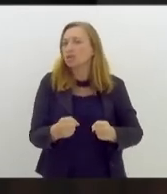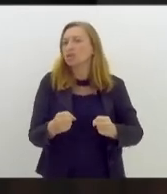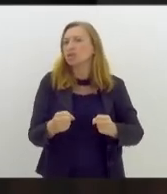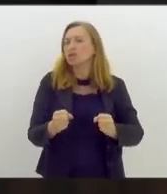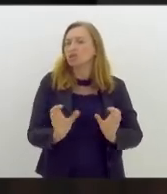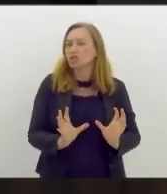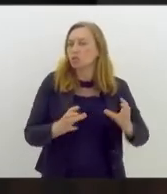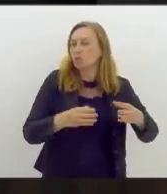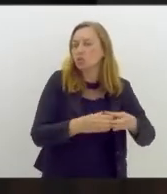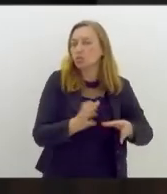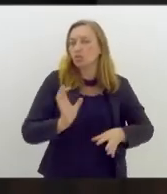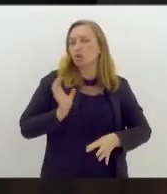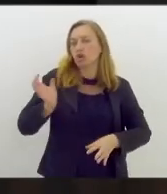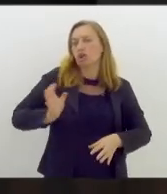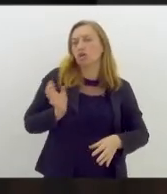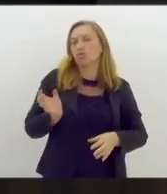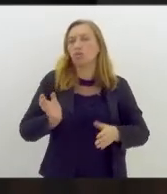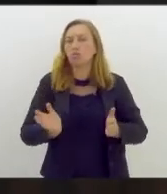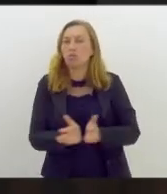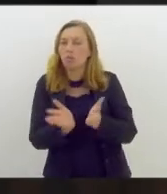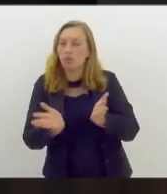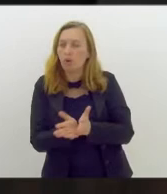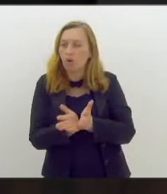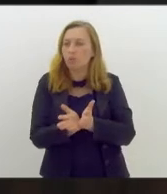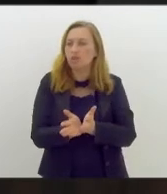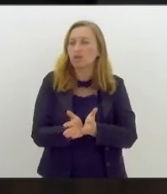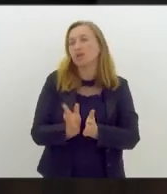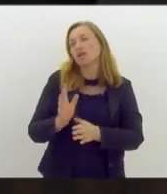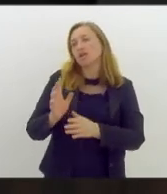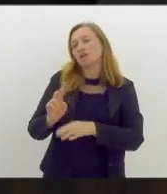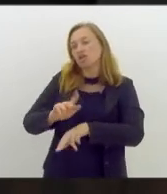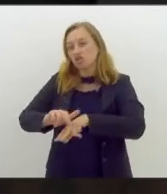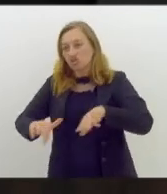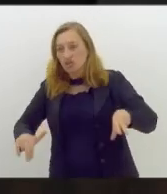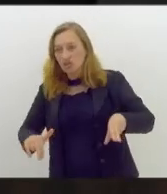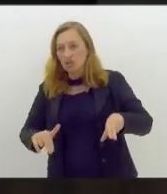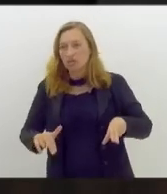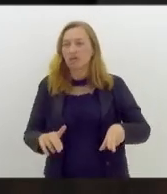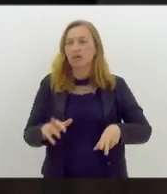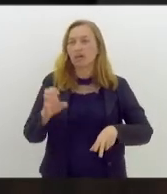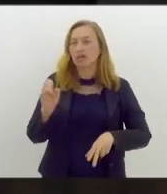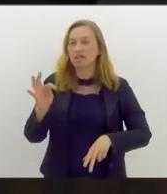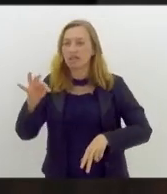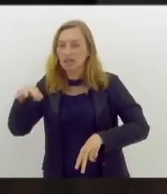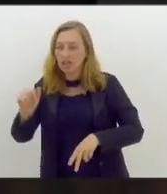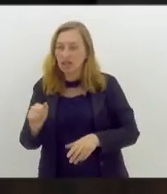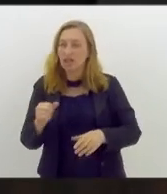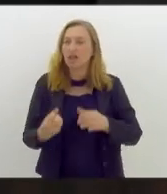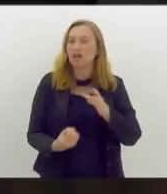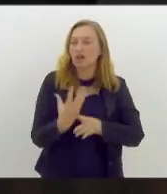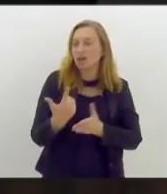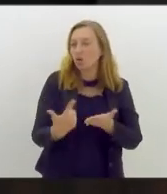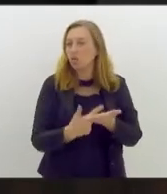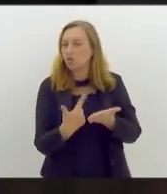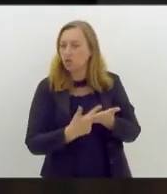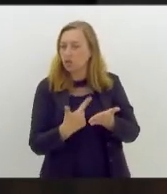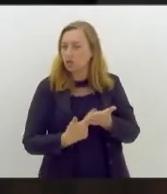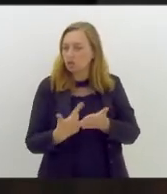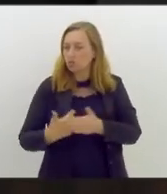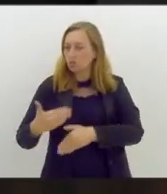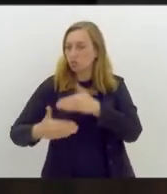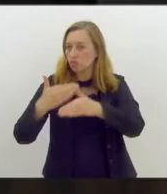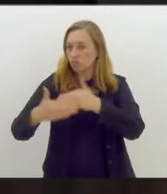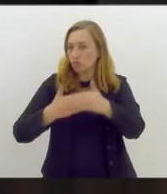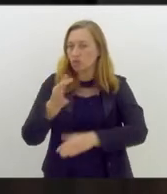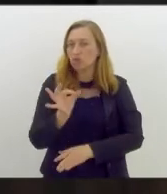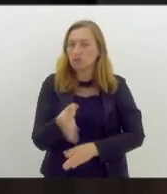classes, gêneros, raças e etnias. Este é o livro desenvolvido com muita propriedade, lucidez